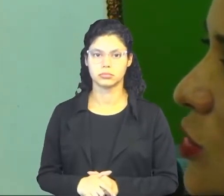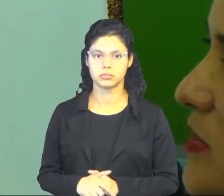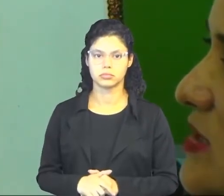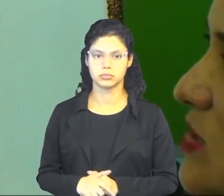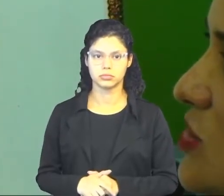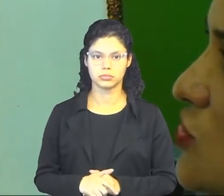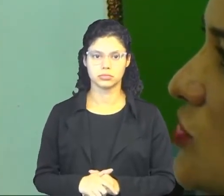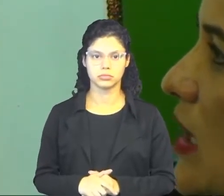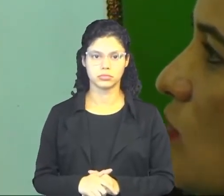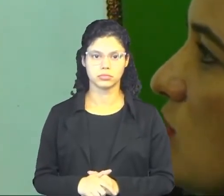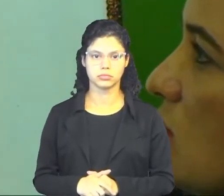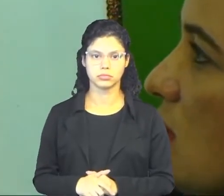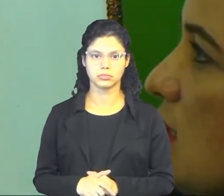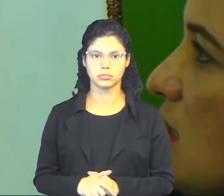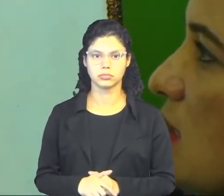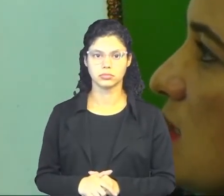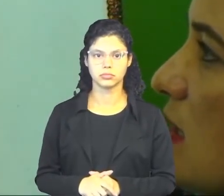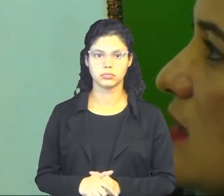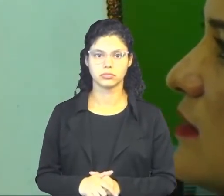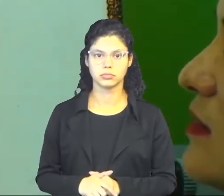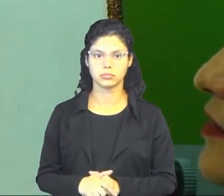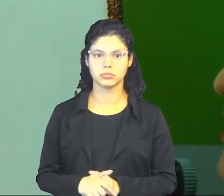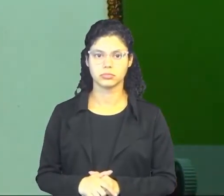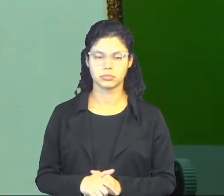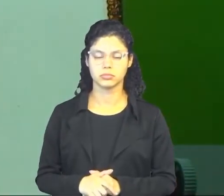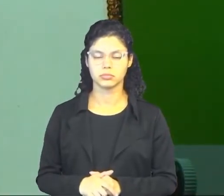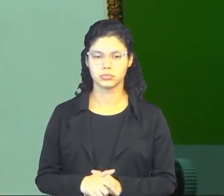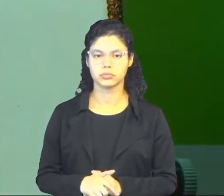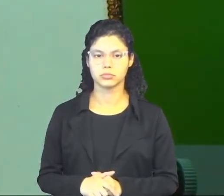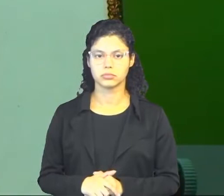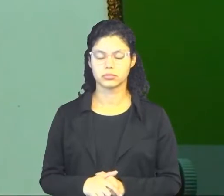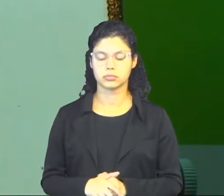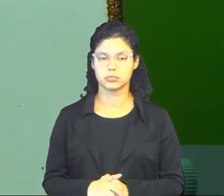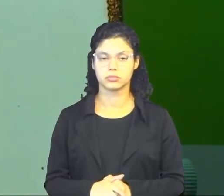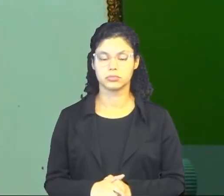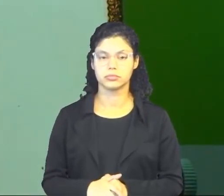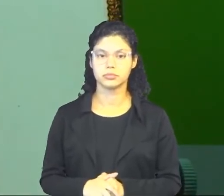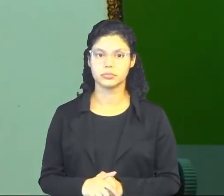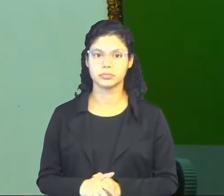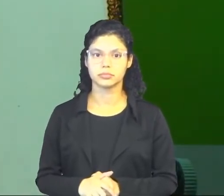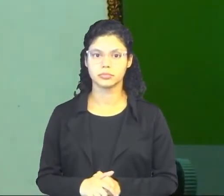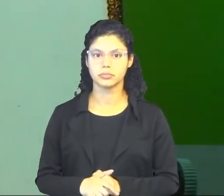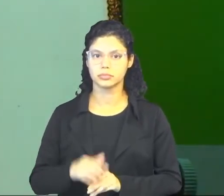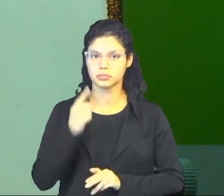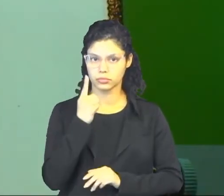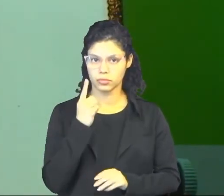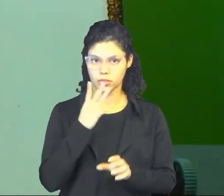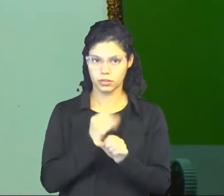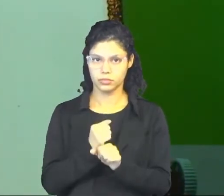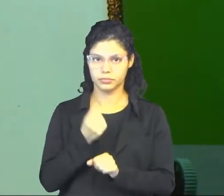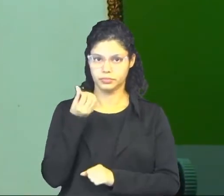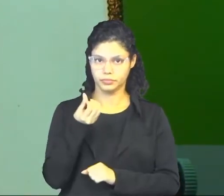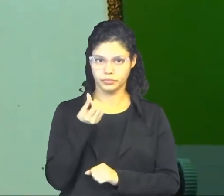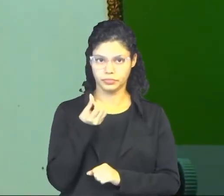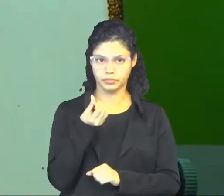Eu preciso adicionar com as outras dezenas aqui. Tá? E aí eu coloco 1 mais